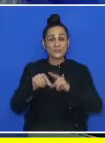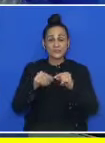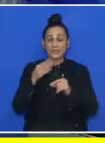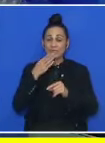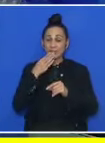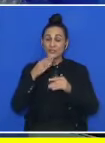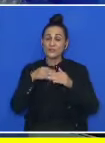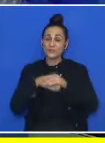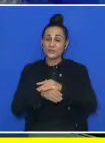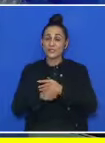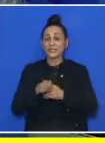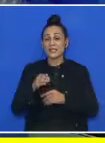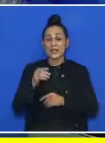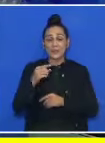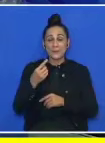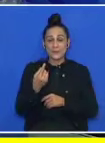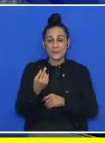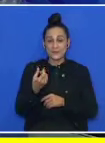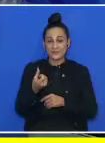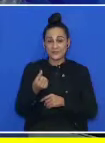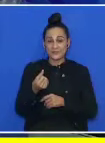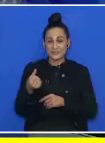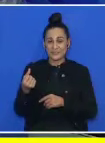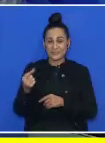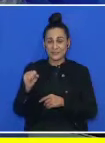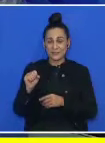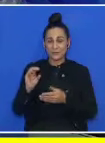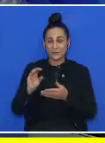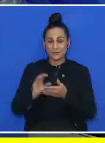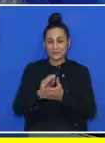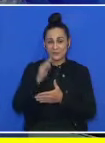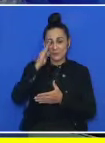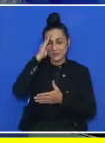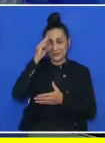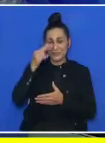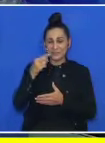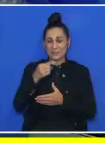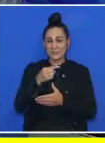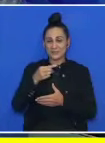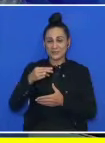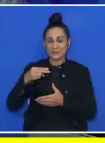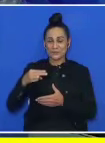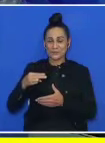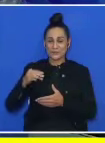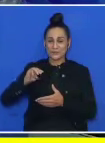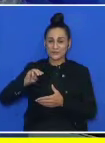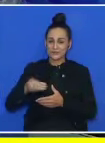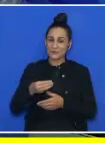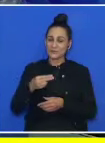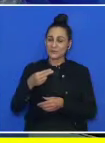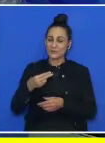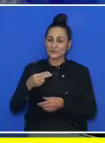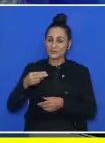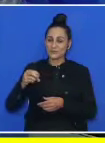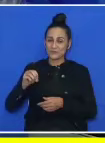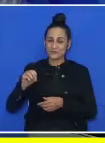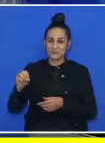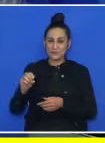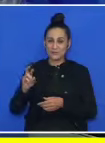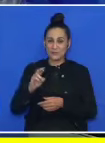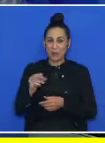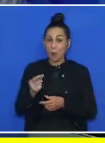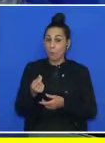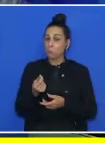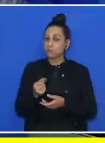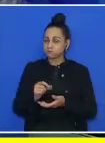Sorteio da Time Mania, concurso 1668, com o prêmio estimado em 12 milhões e 200 mil reais.